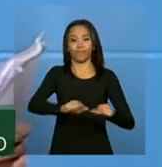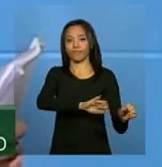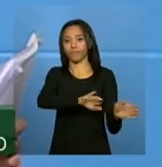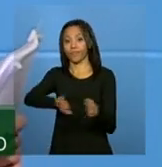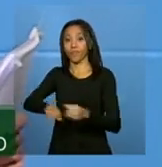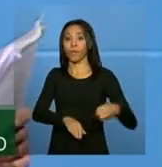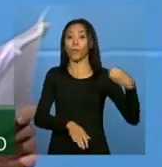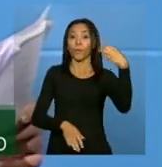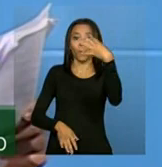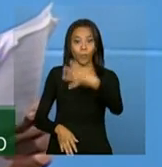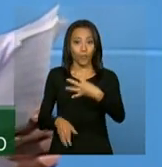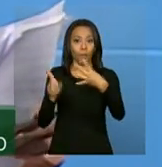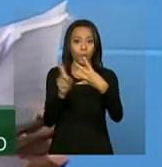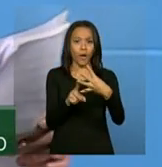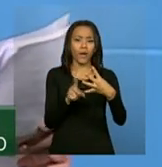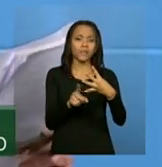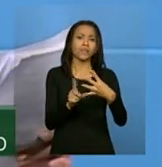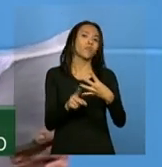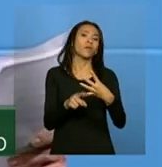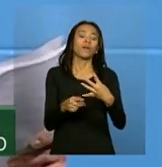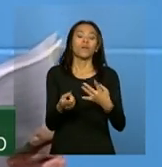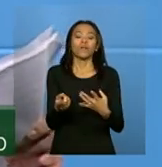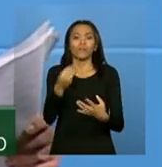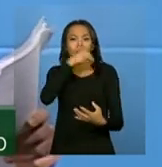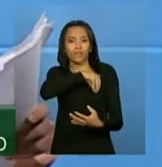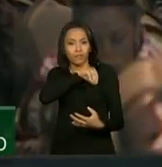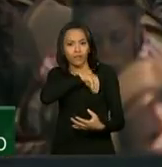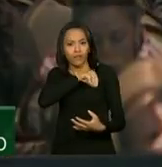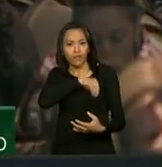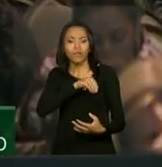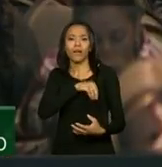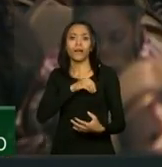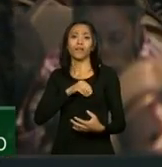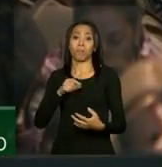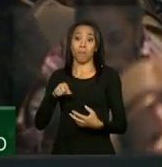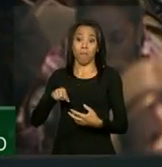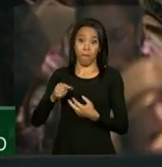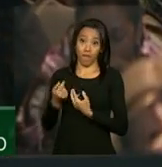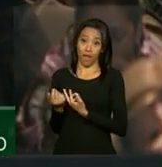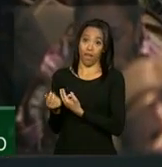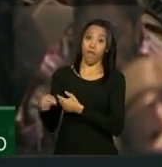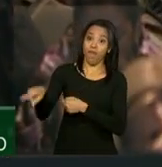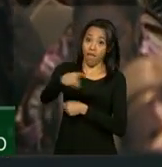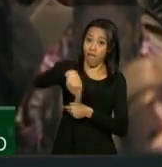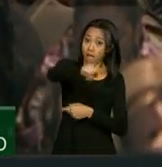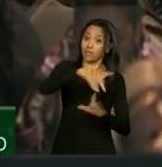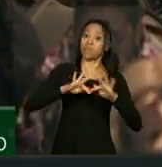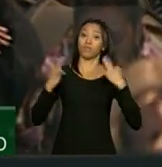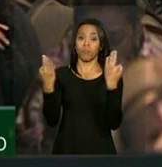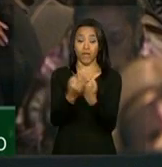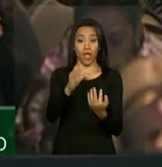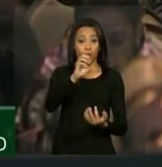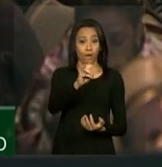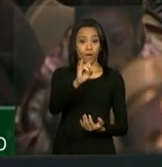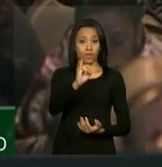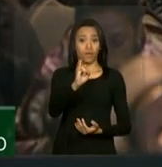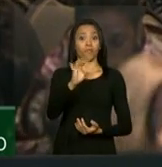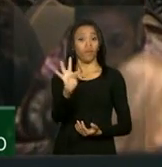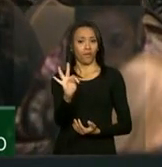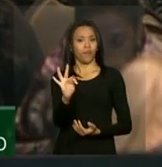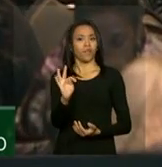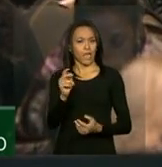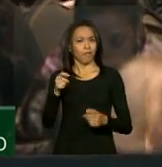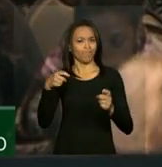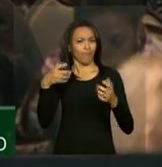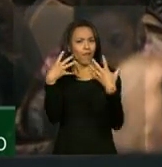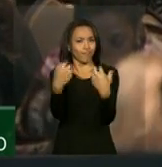de proteção social para as famílias em situação de miséria e de pobreza. A OIT tem sido defensora dessa ação. No Brasil, nós